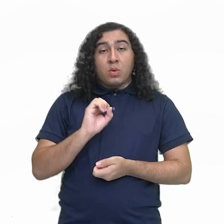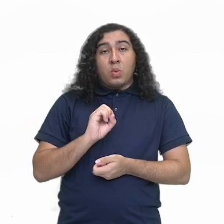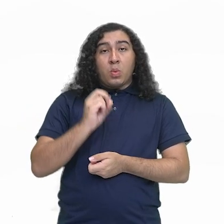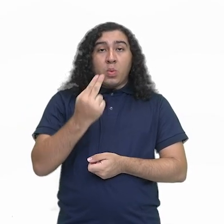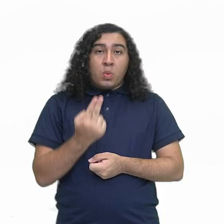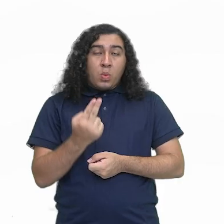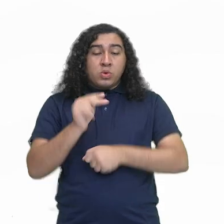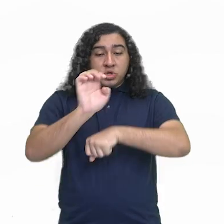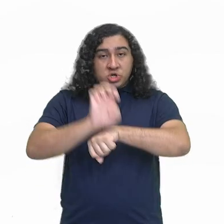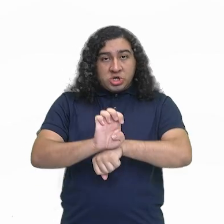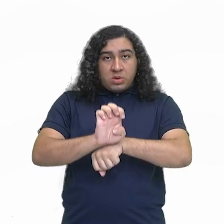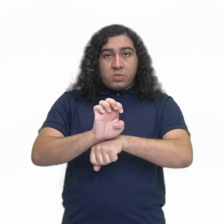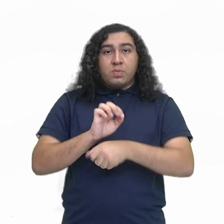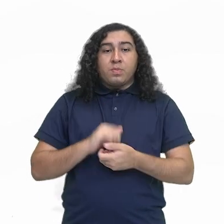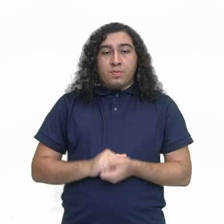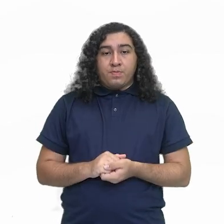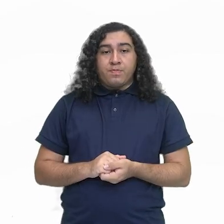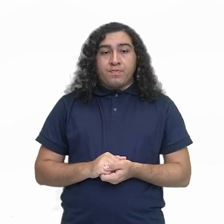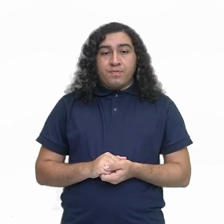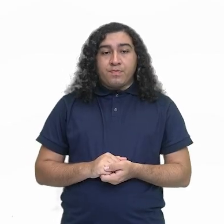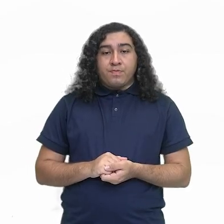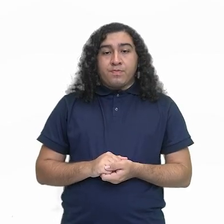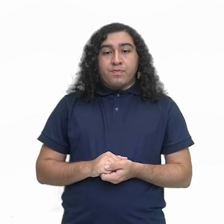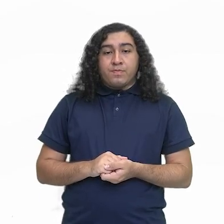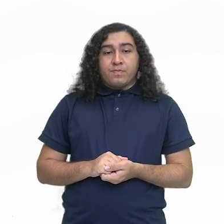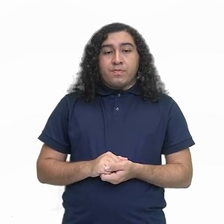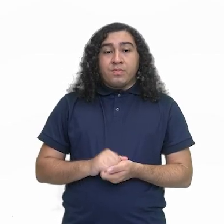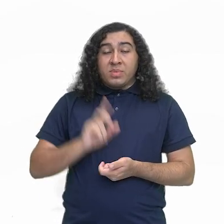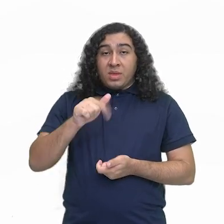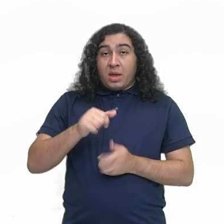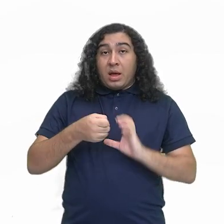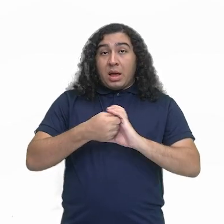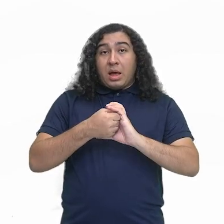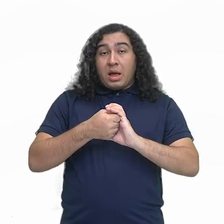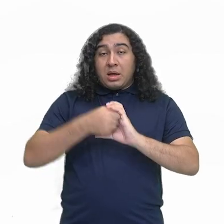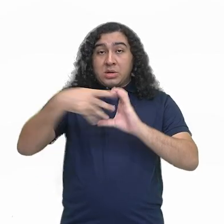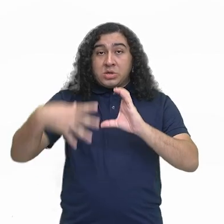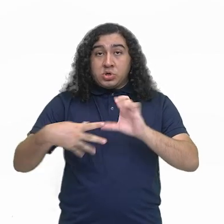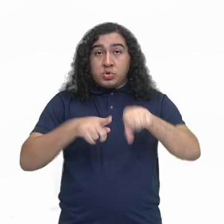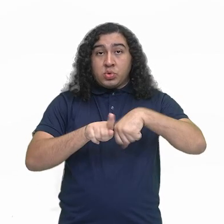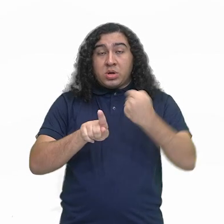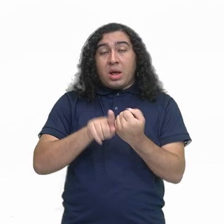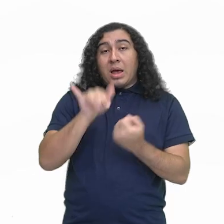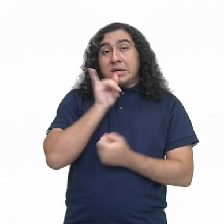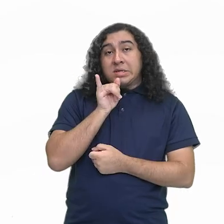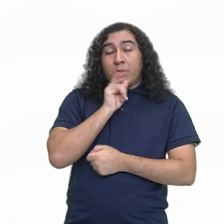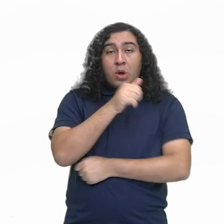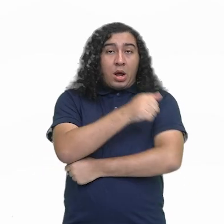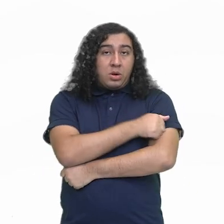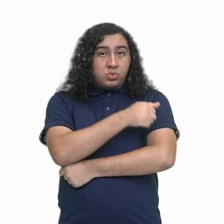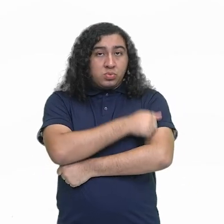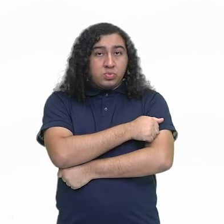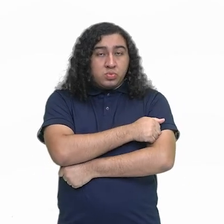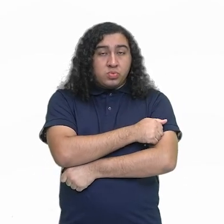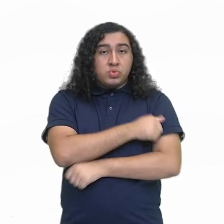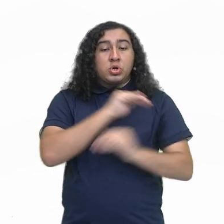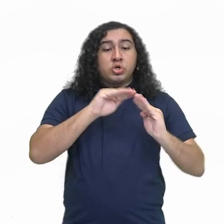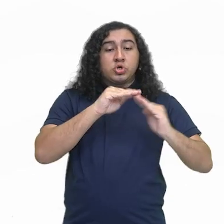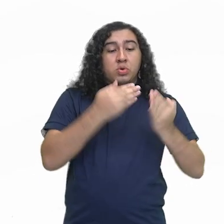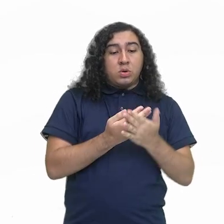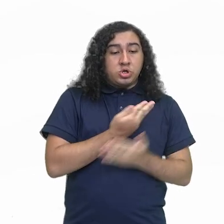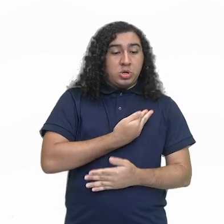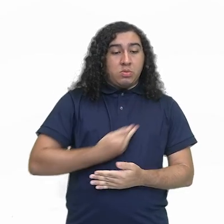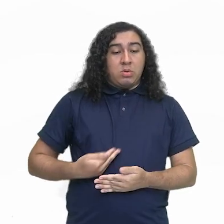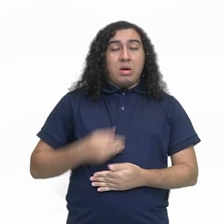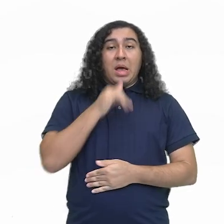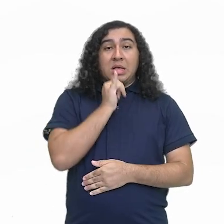estadual. Né? Vejam que são categorias sociais. Os estudantes da rede estadual são todos os estudantes, por exemplo,